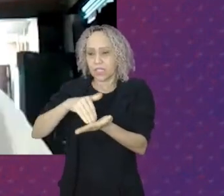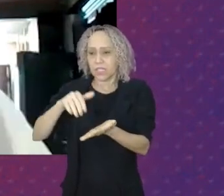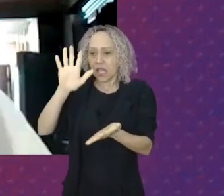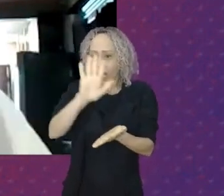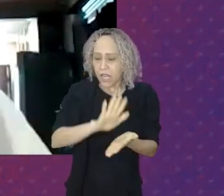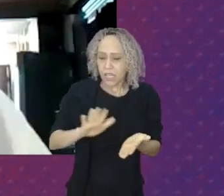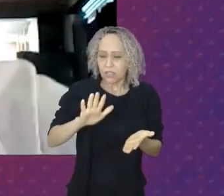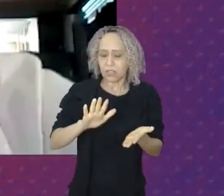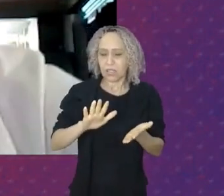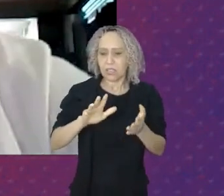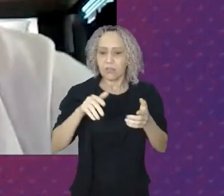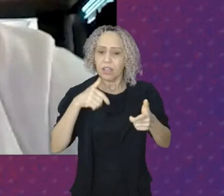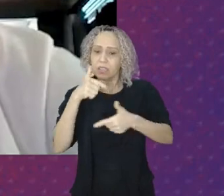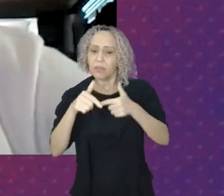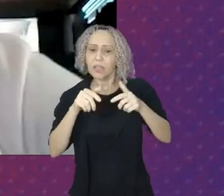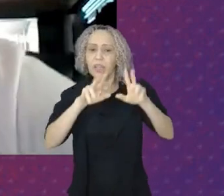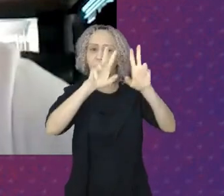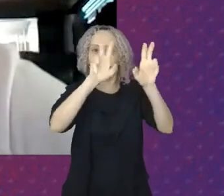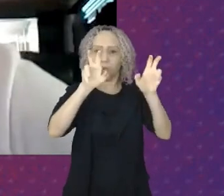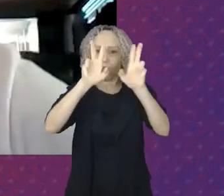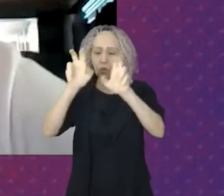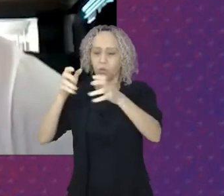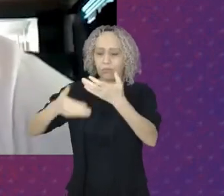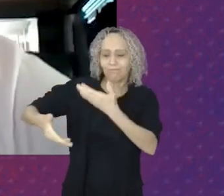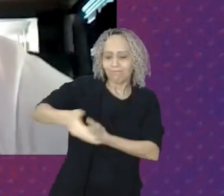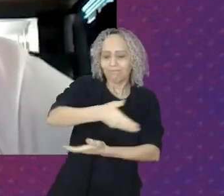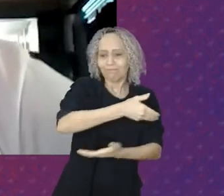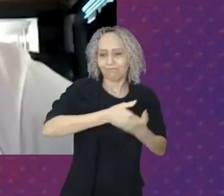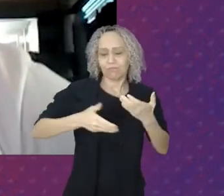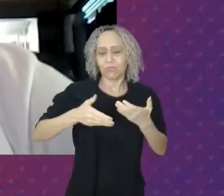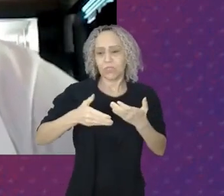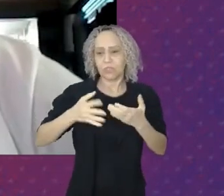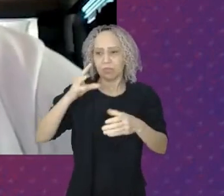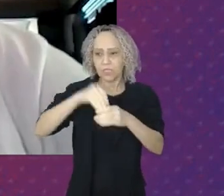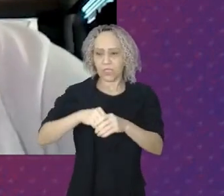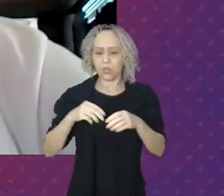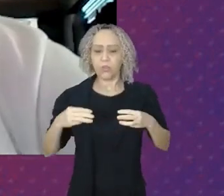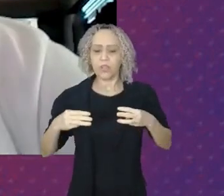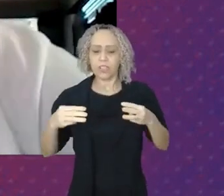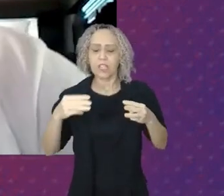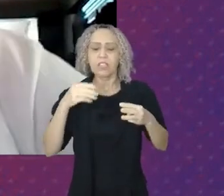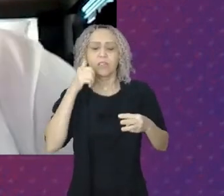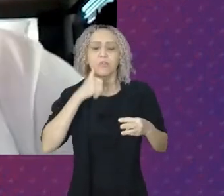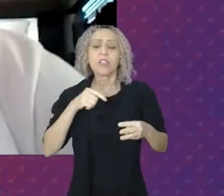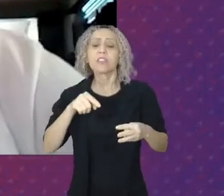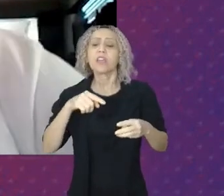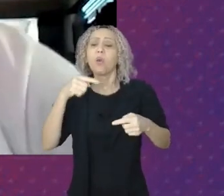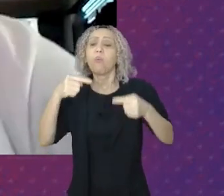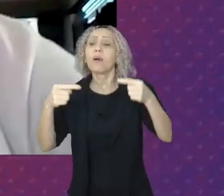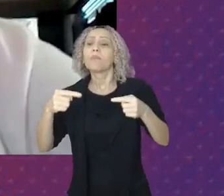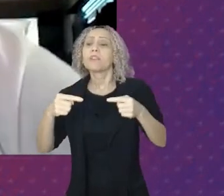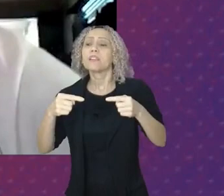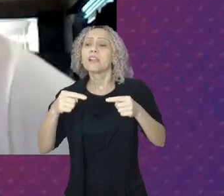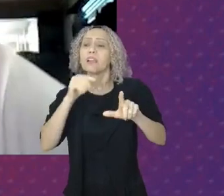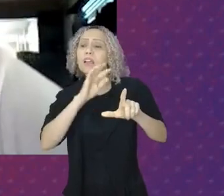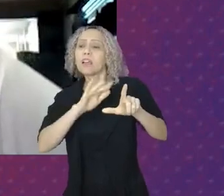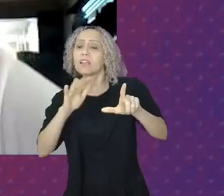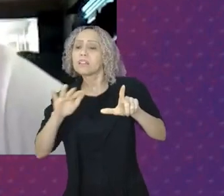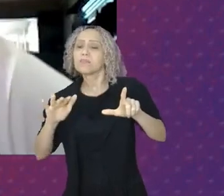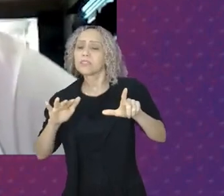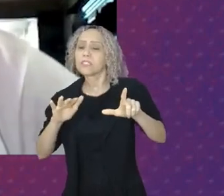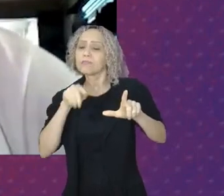política específica, coloca dentro do Ministério das Mulheres uma política LGBT, que vai trabalhar com essa